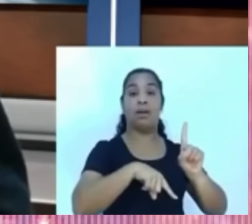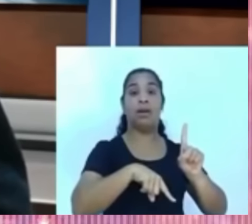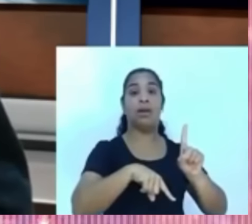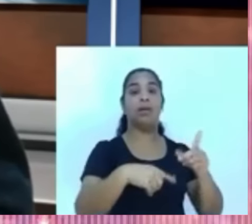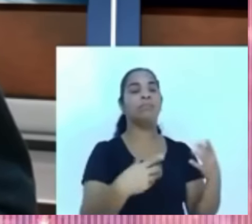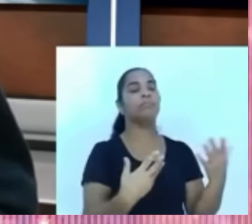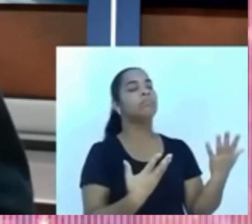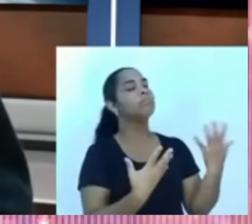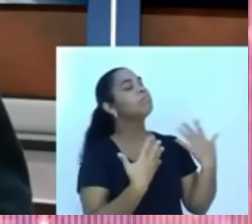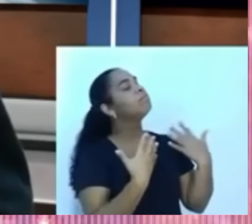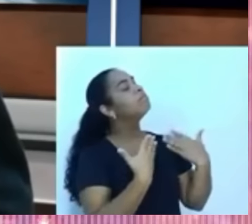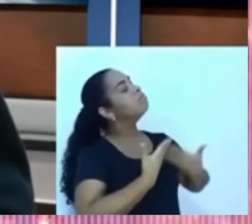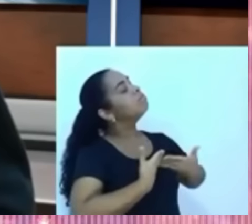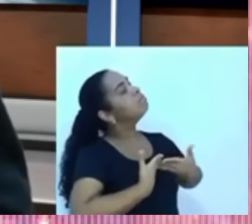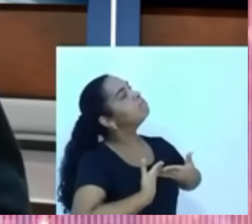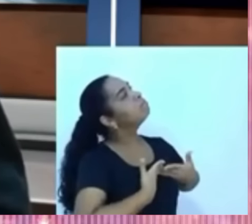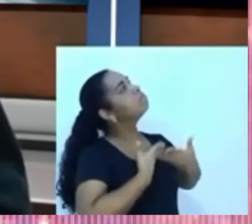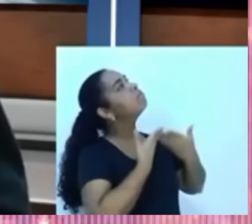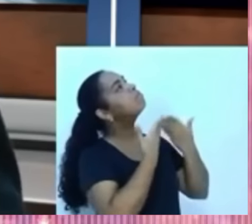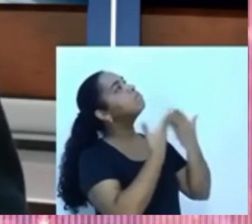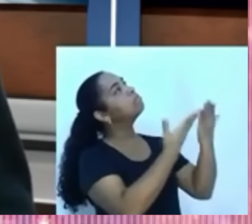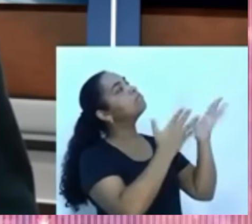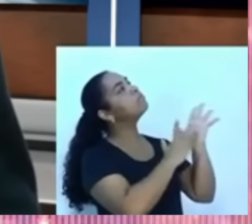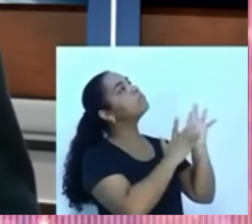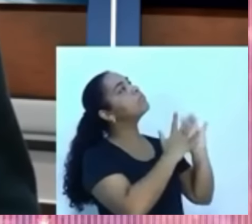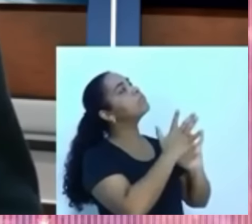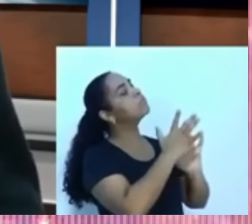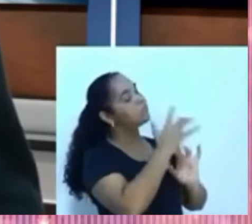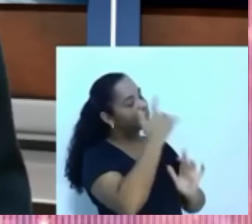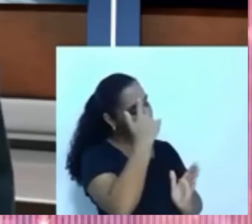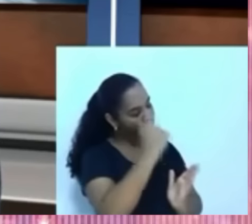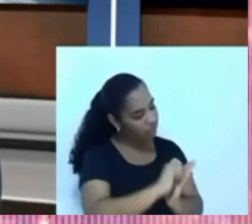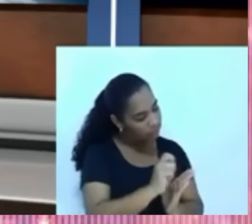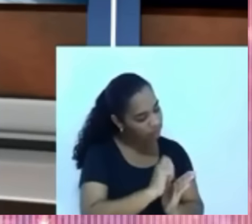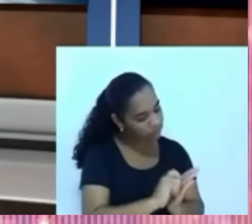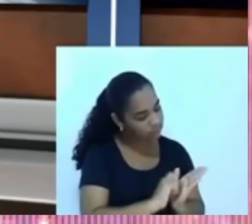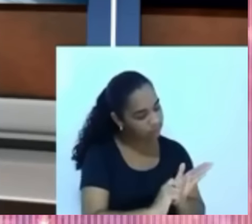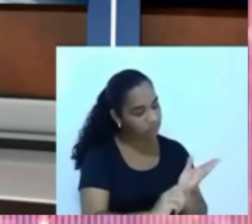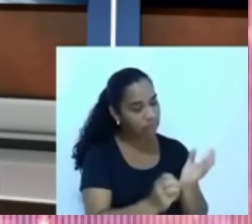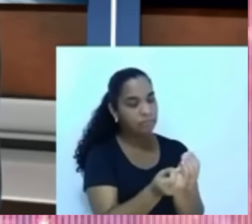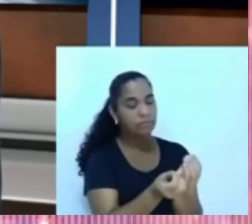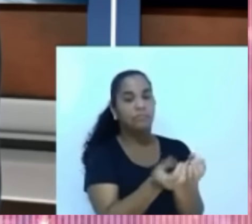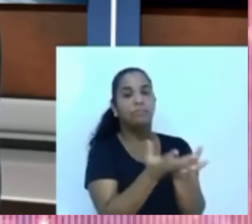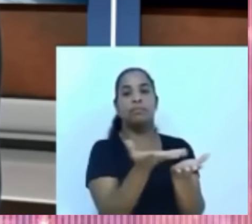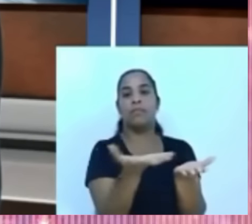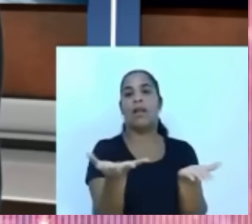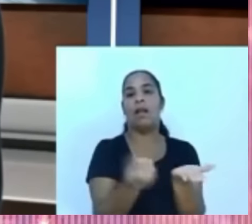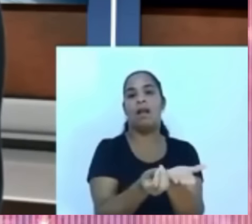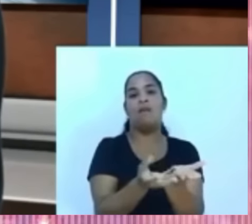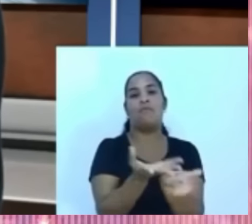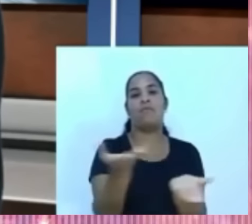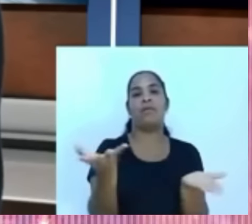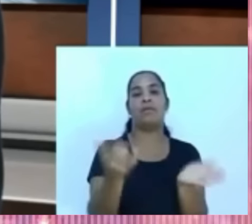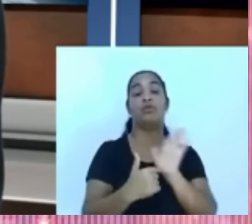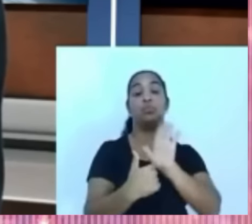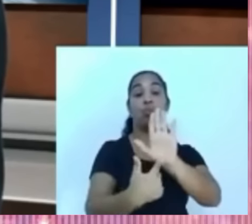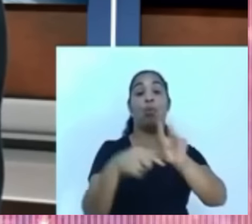Cristo e nos traz o evangelho decodificado na beleza da imortalidade da